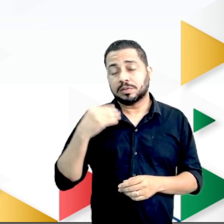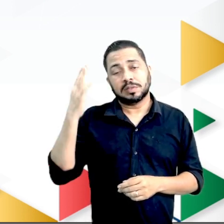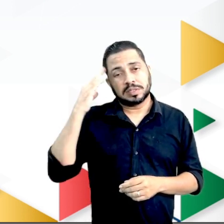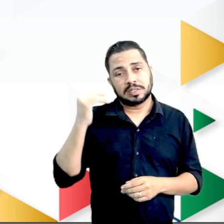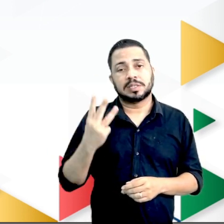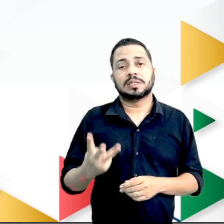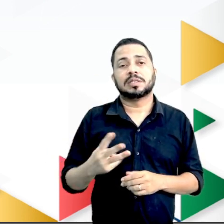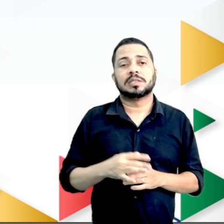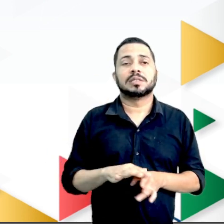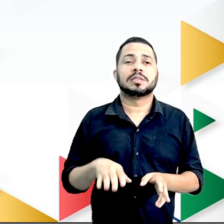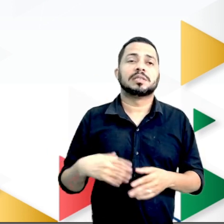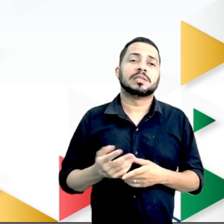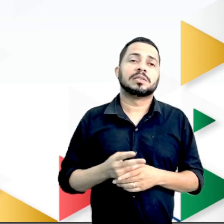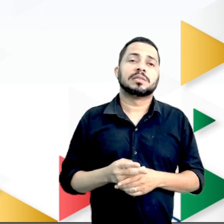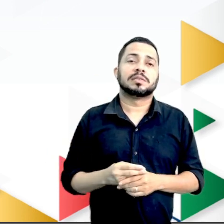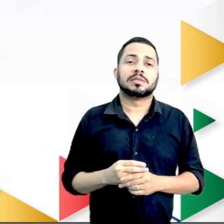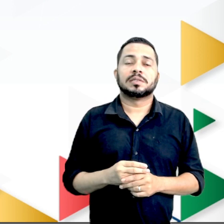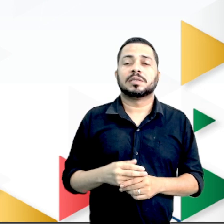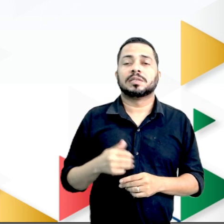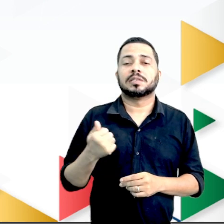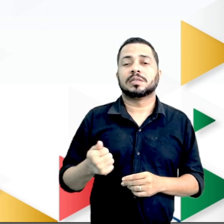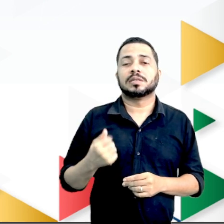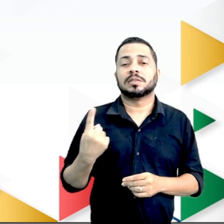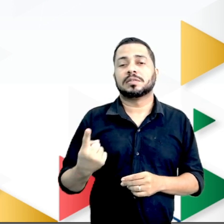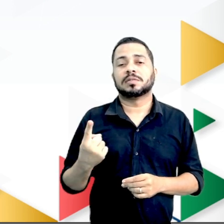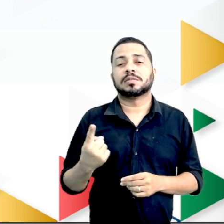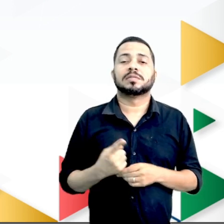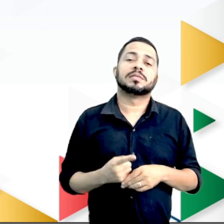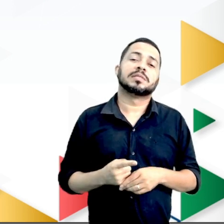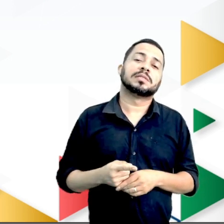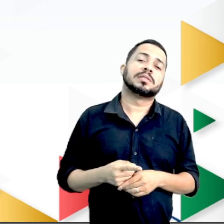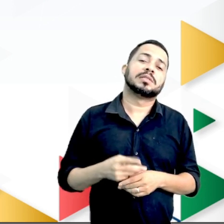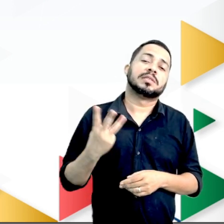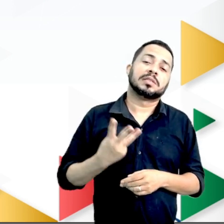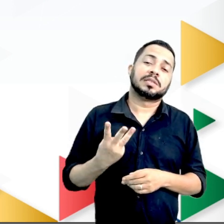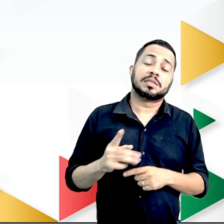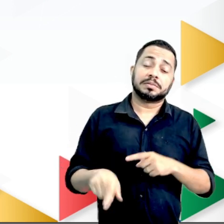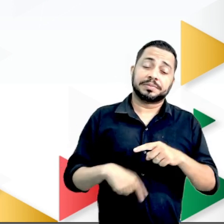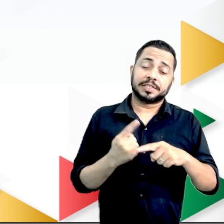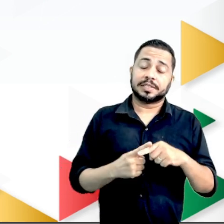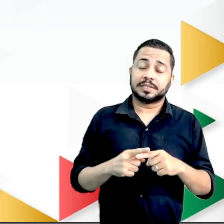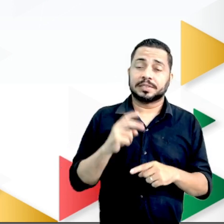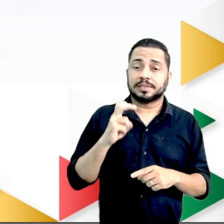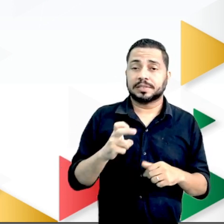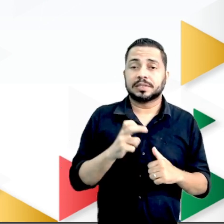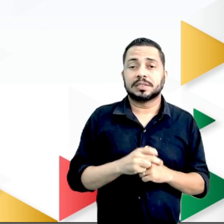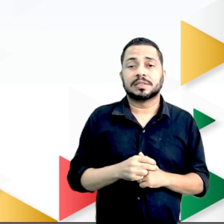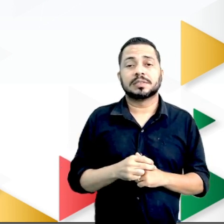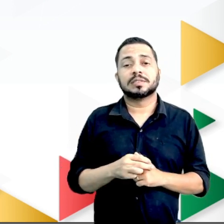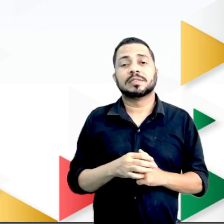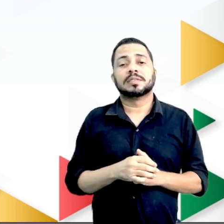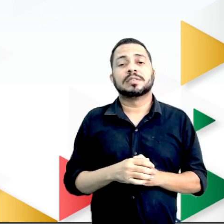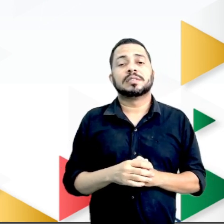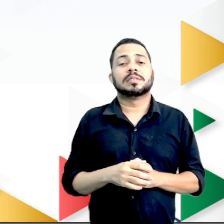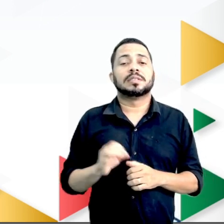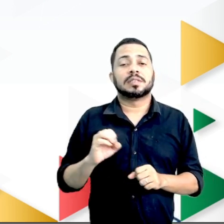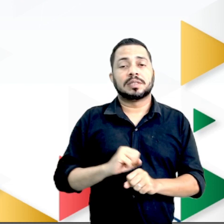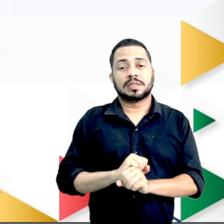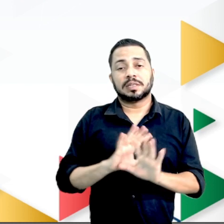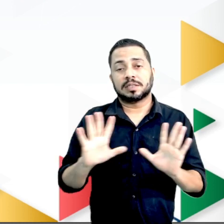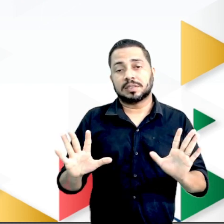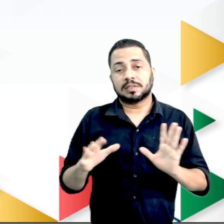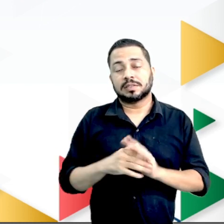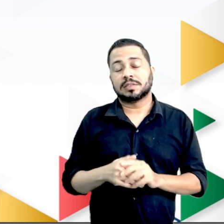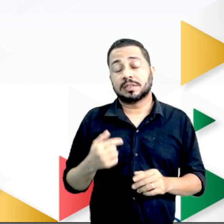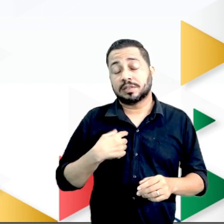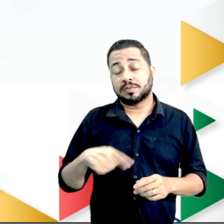3. Então, vai ser A1, que é 3, mais 5, beleza? Por isso que eu botei 3 mais 5, tá claro? Eu